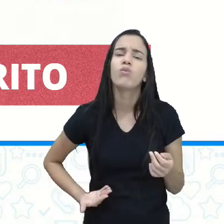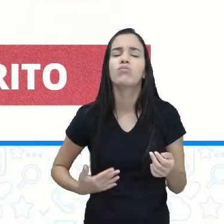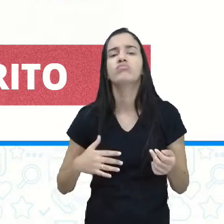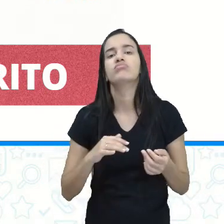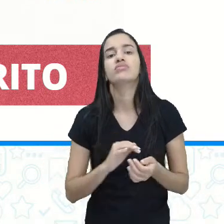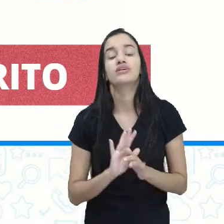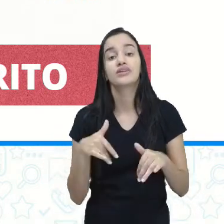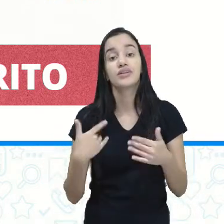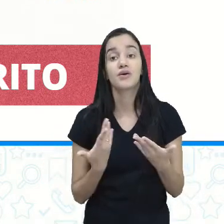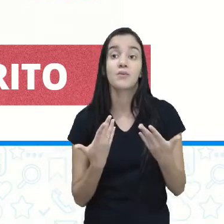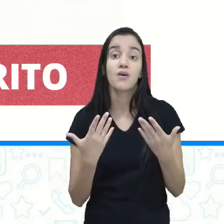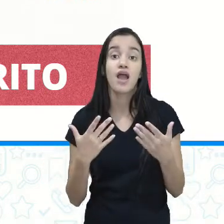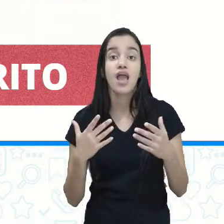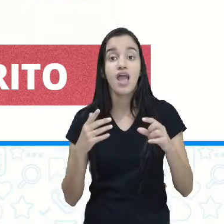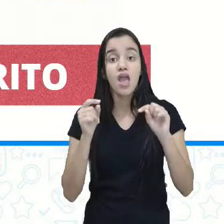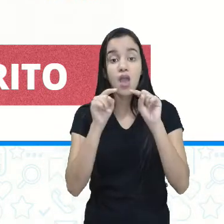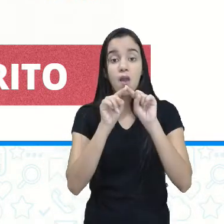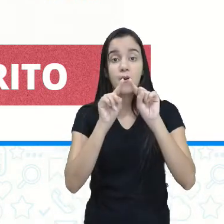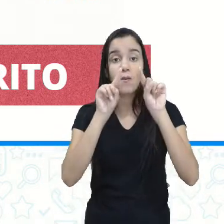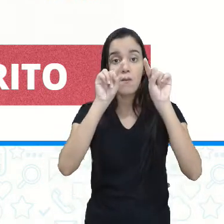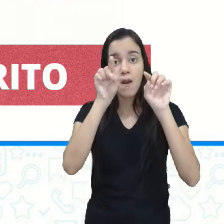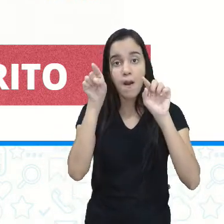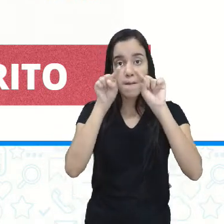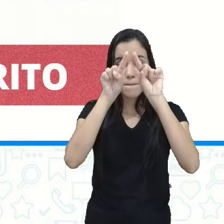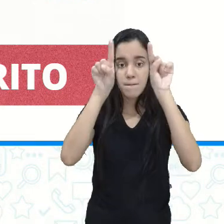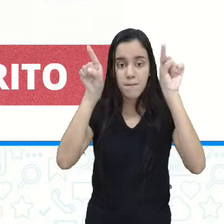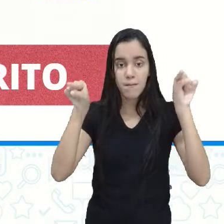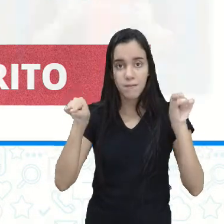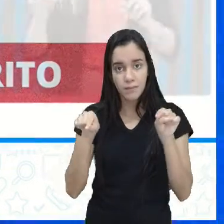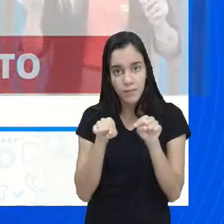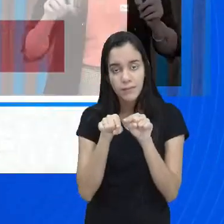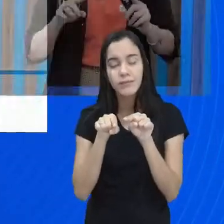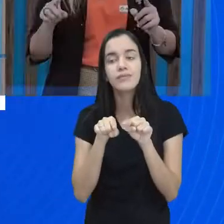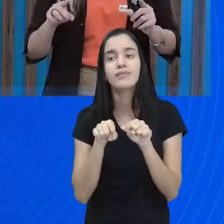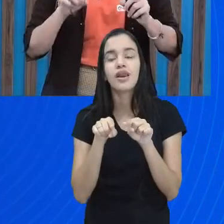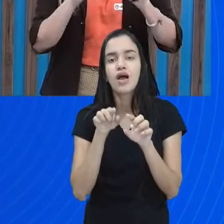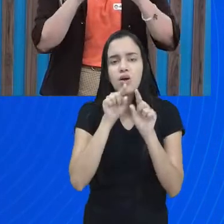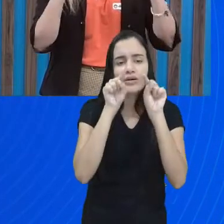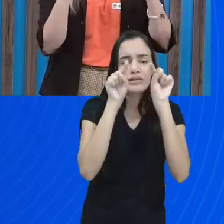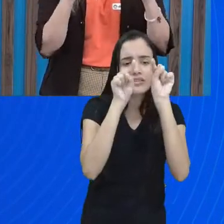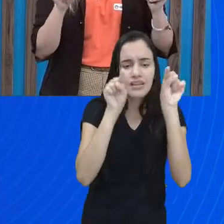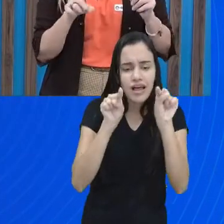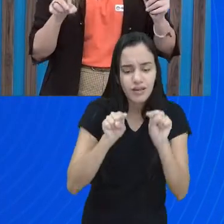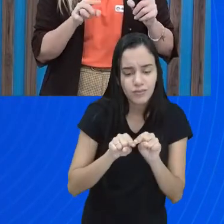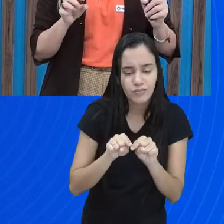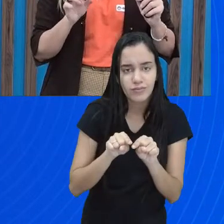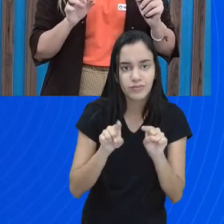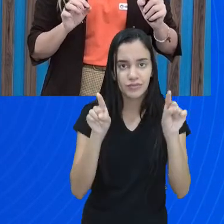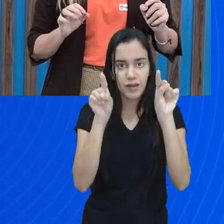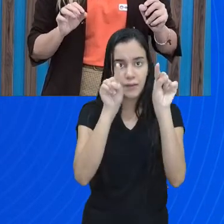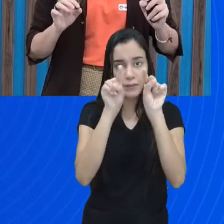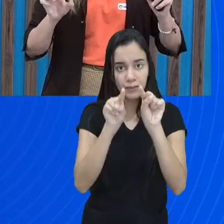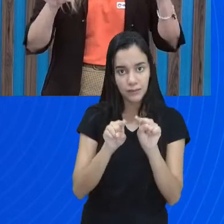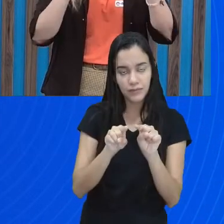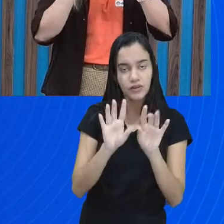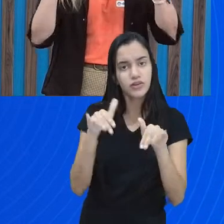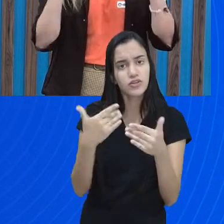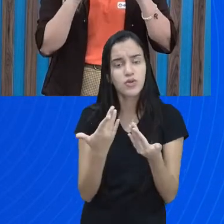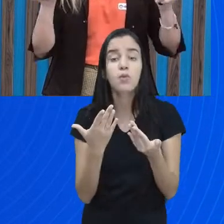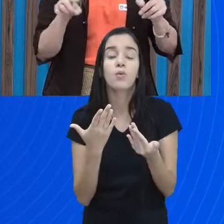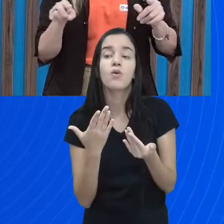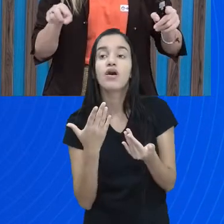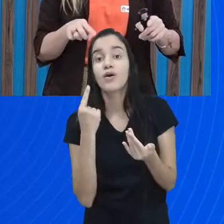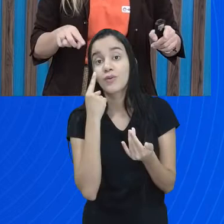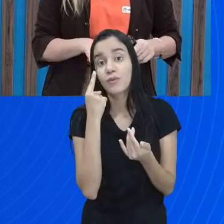balão de grito. Como é que eu sei que é de grito? Por causa dos raiozinhos aí, olha, na ponta do balão. Quando um balão tem